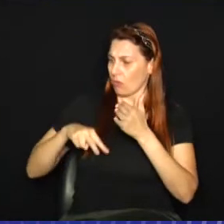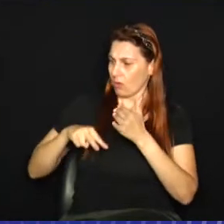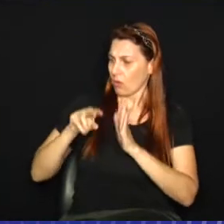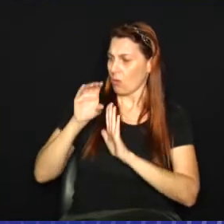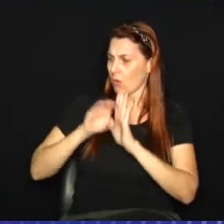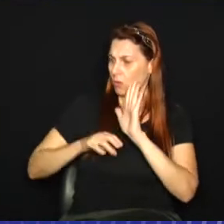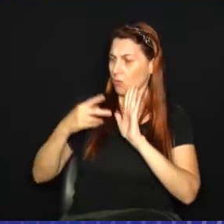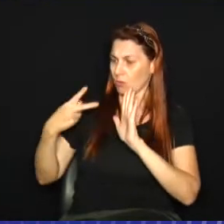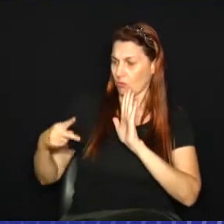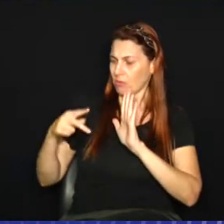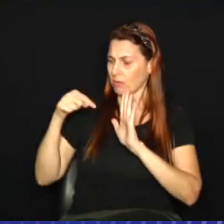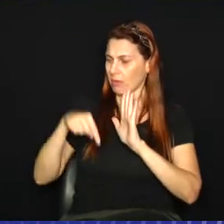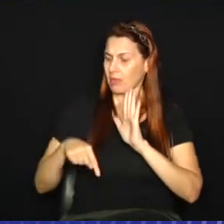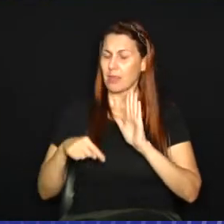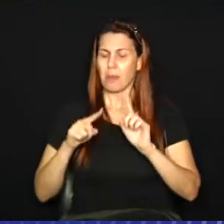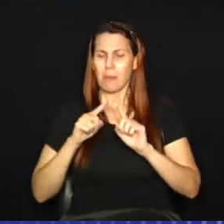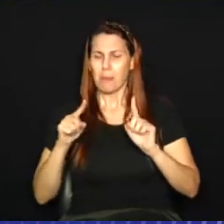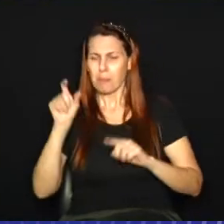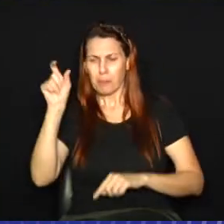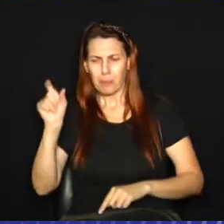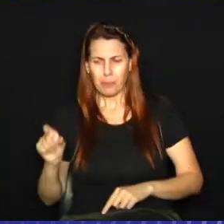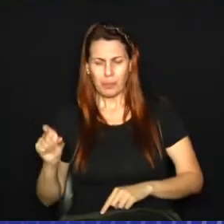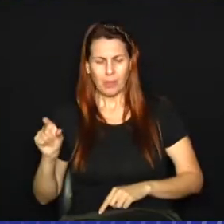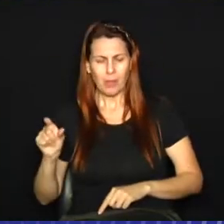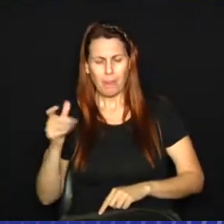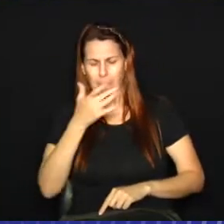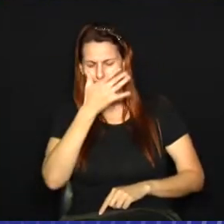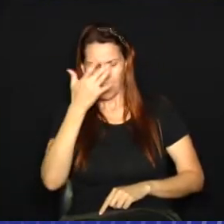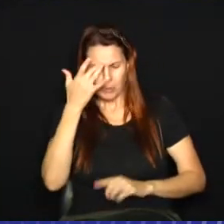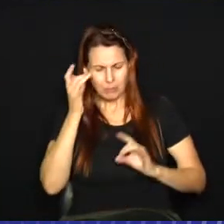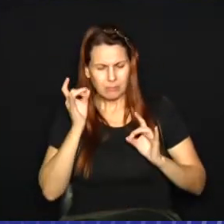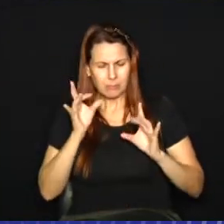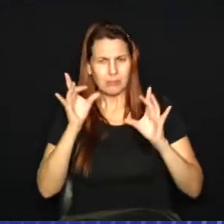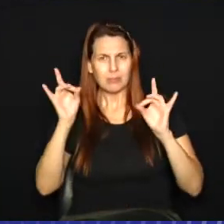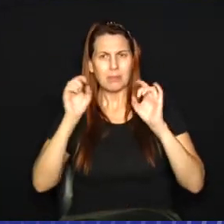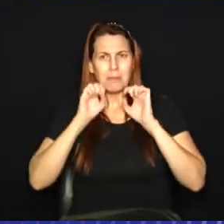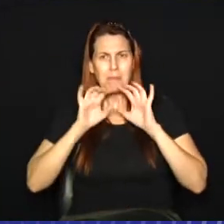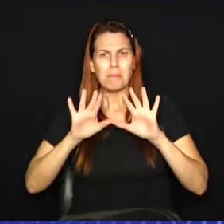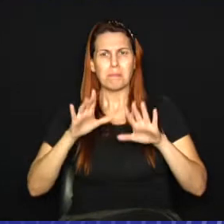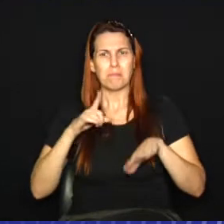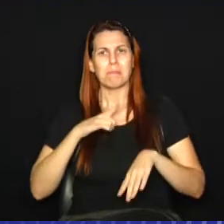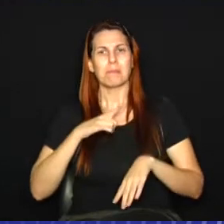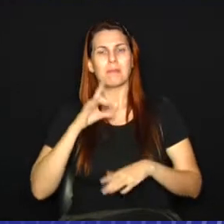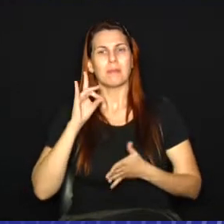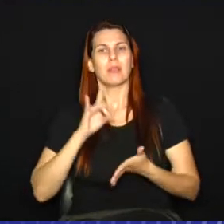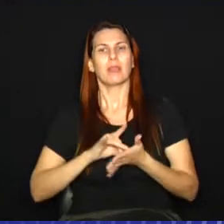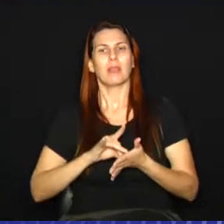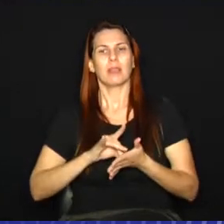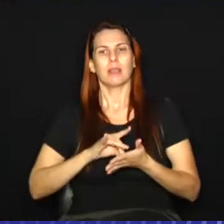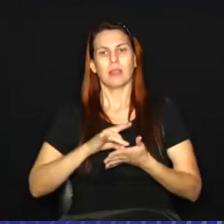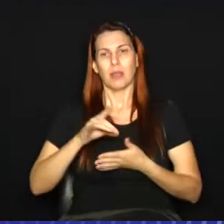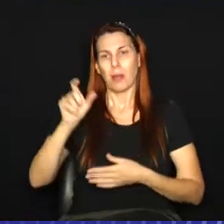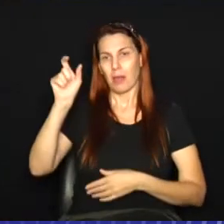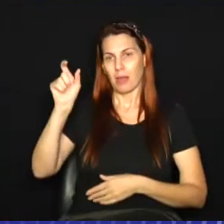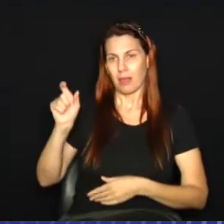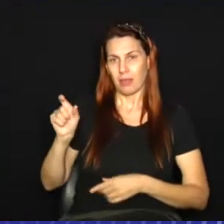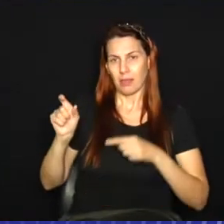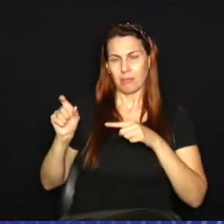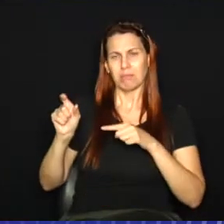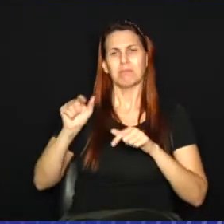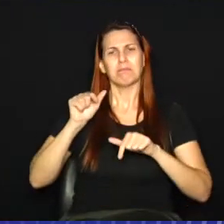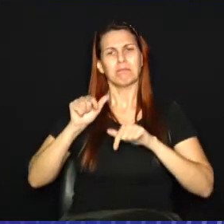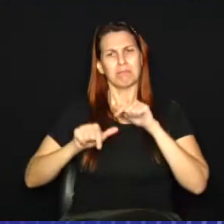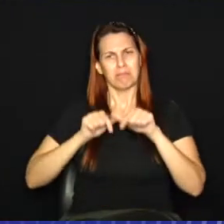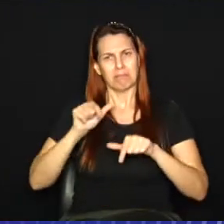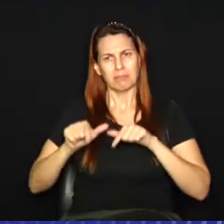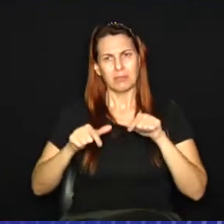dele aqui. Mas é uma pessoa iluminada, uma pessoa abençoada, e uma pessoa que exerce o sacerdócio da